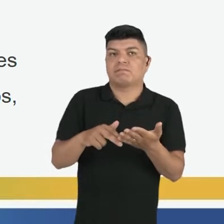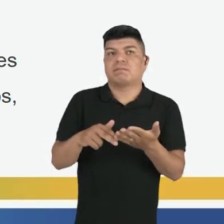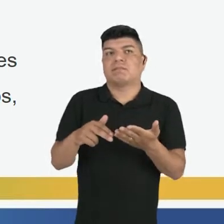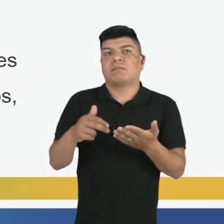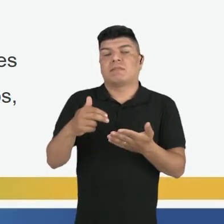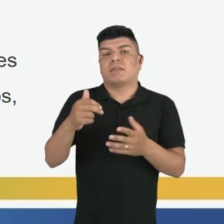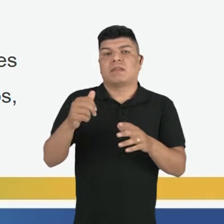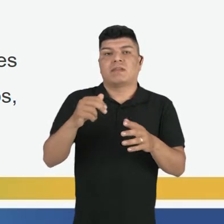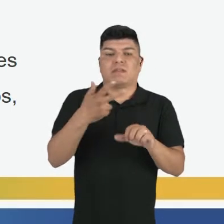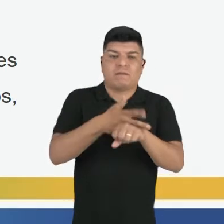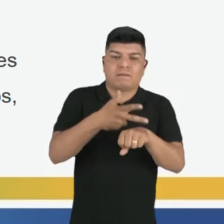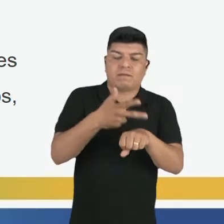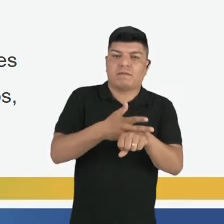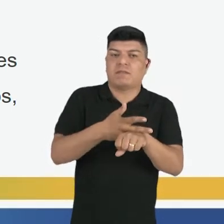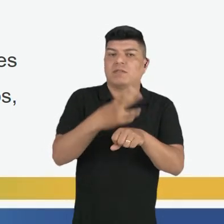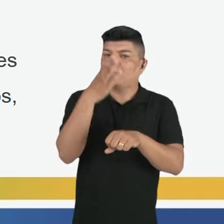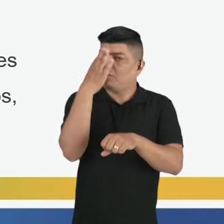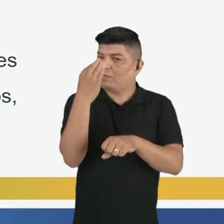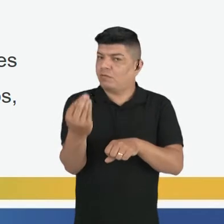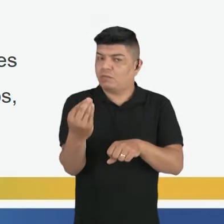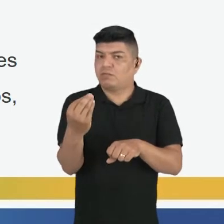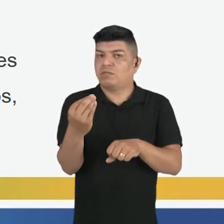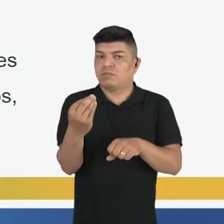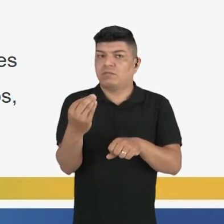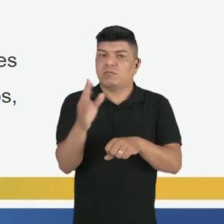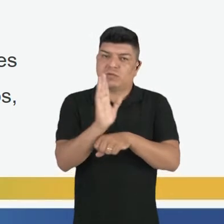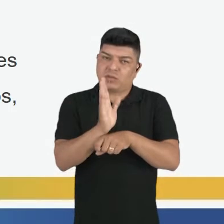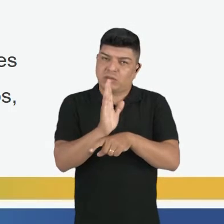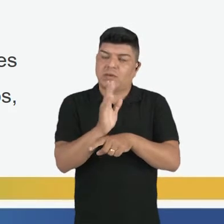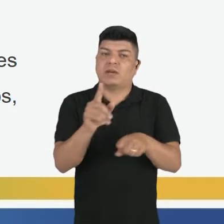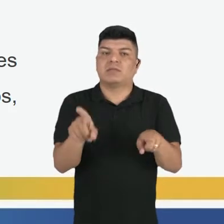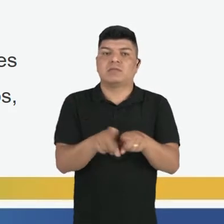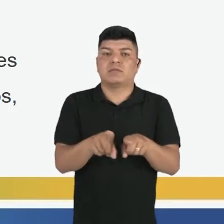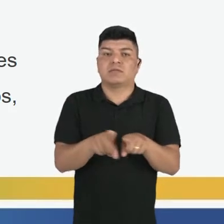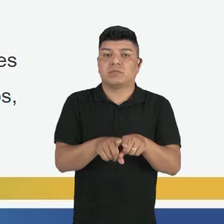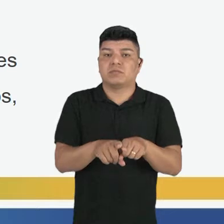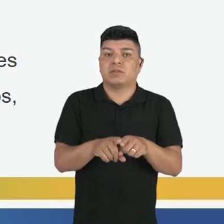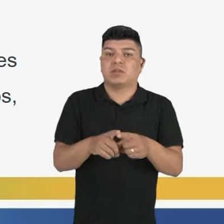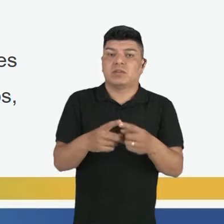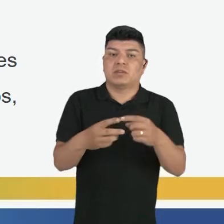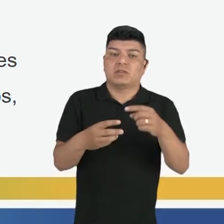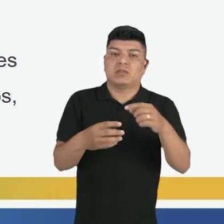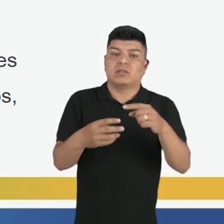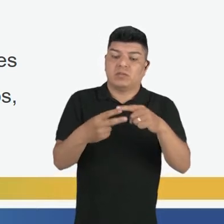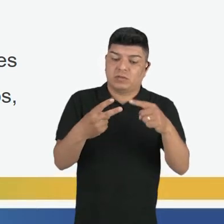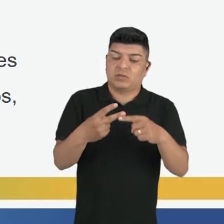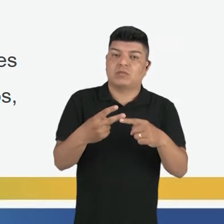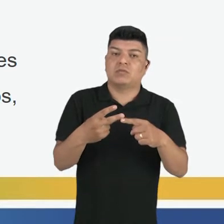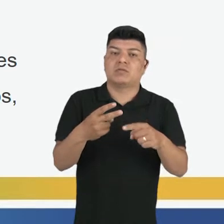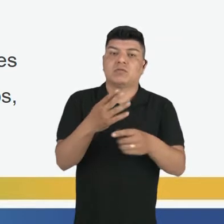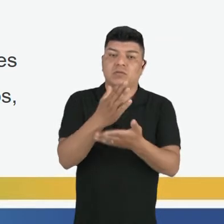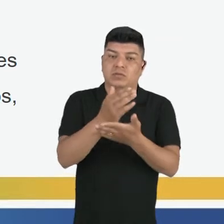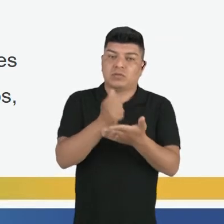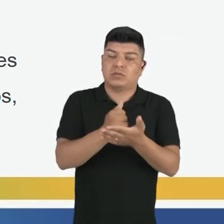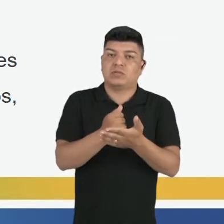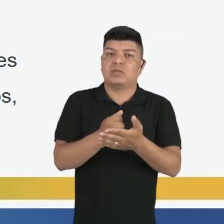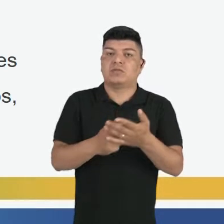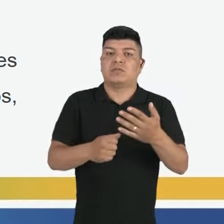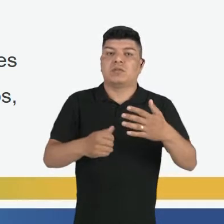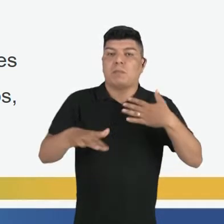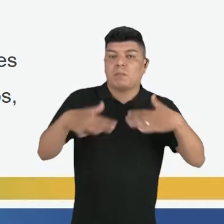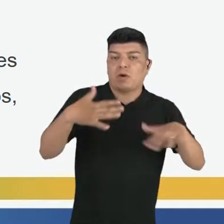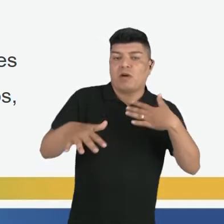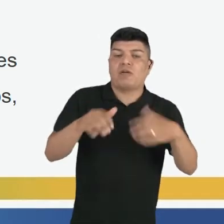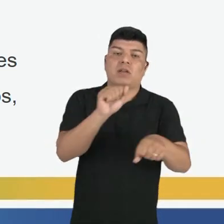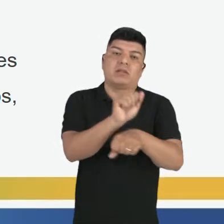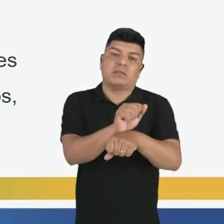arquivísticos, videográficos, fotográficos e cinematográficos. Então são essas duas formas de dividir entre